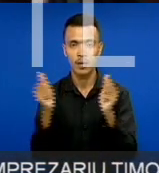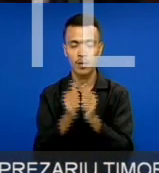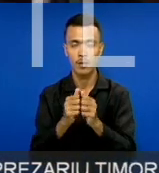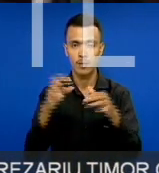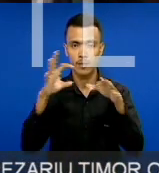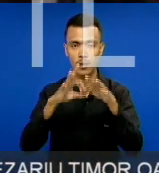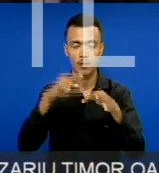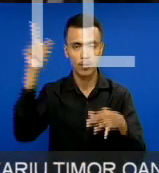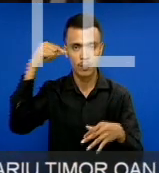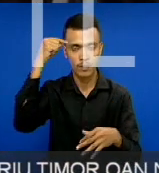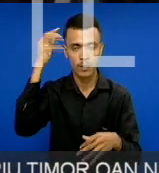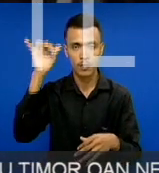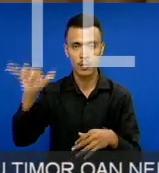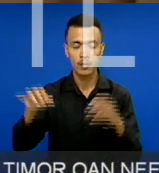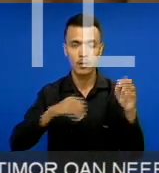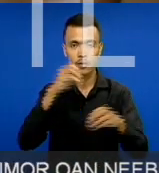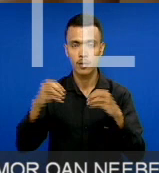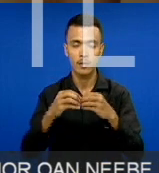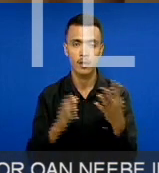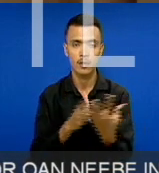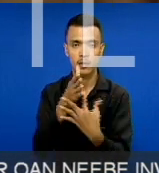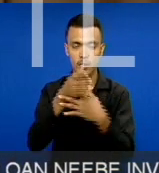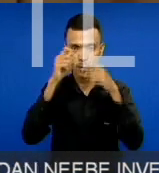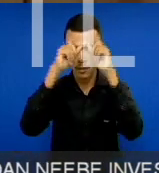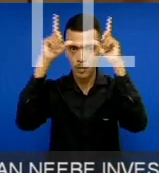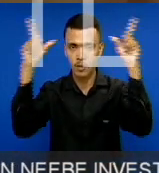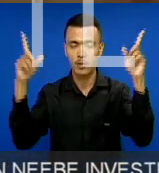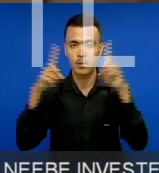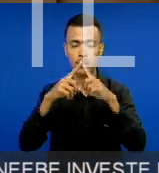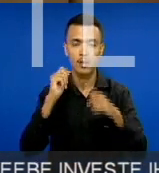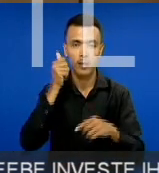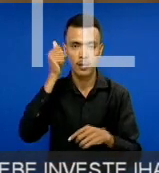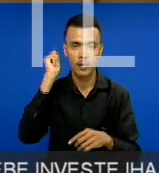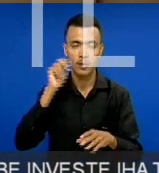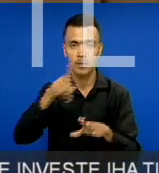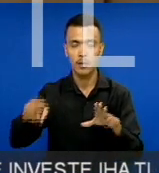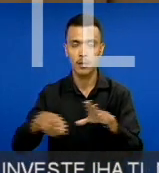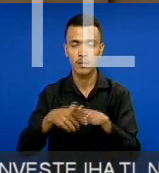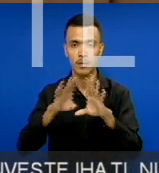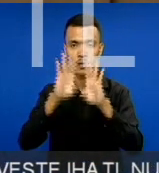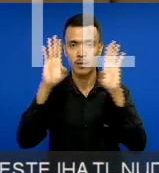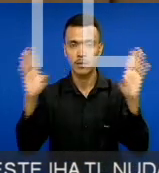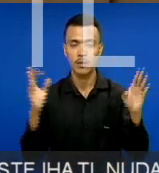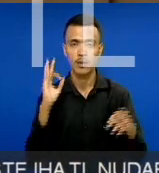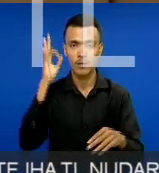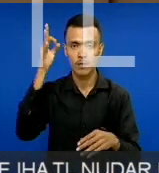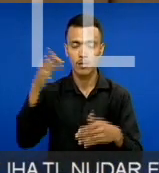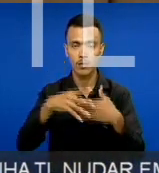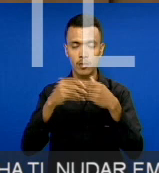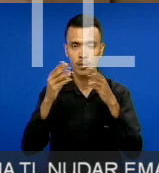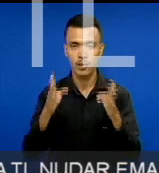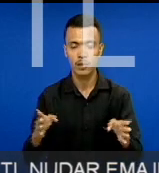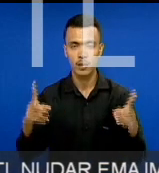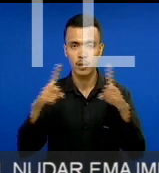governo sira kona ba adesão Timor Leste nian ba ASEAN no mo se marca presença e cerimônia lançamento Timor Leste futuro líder ba